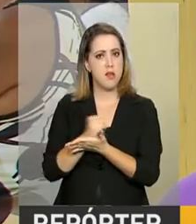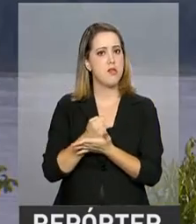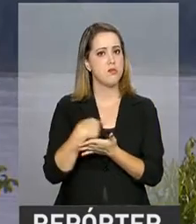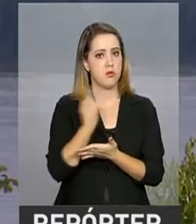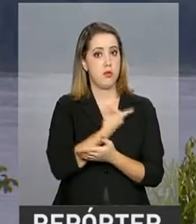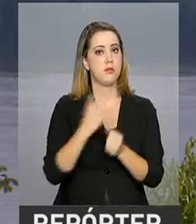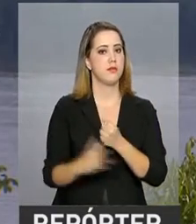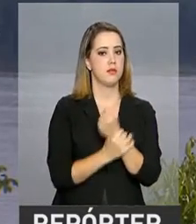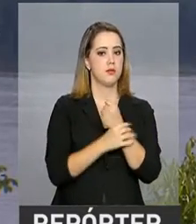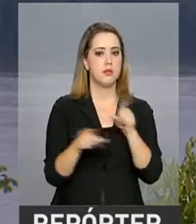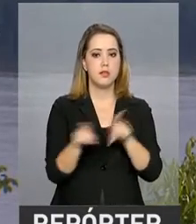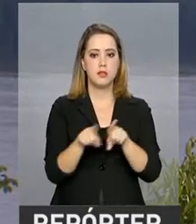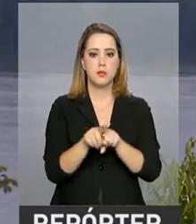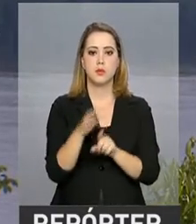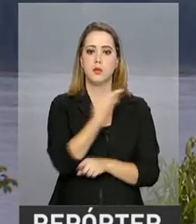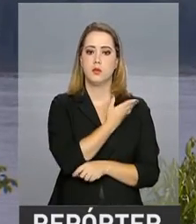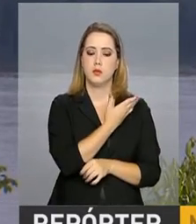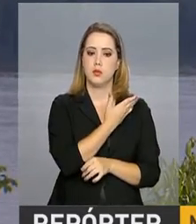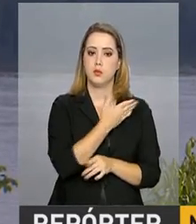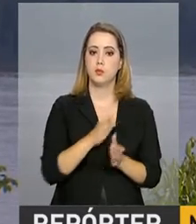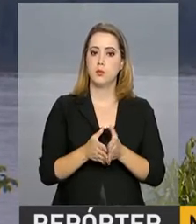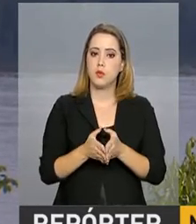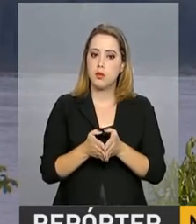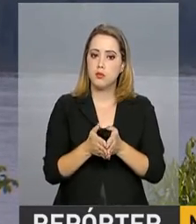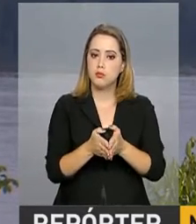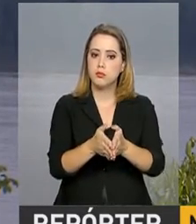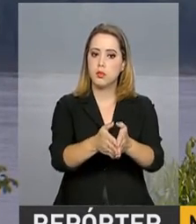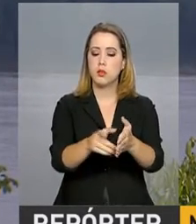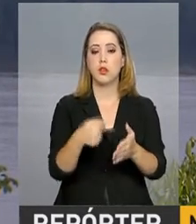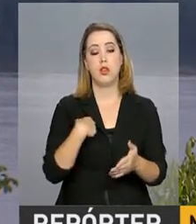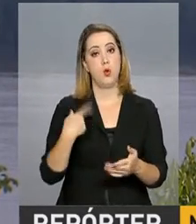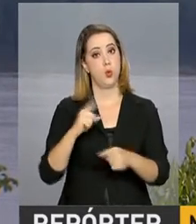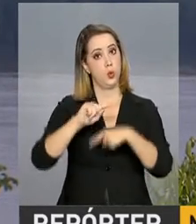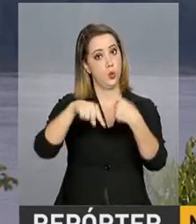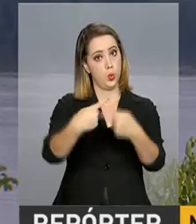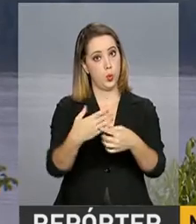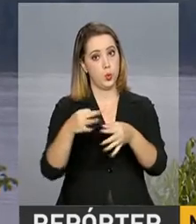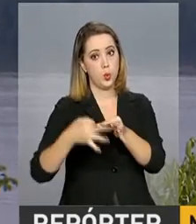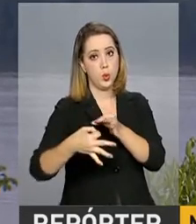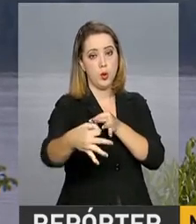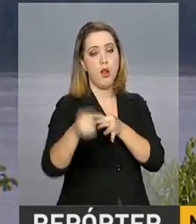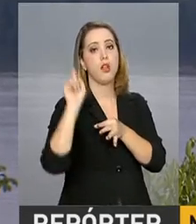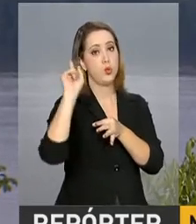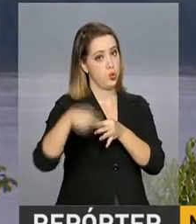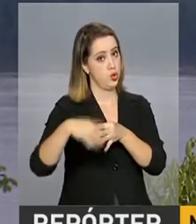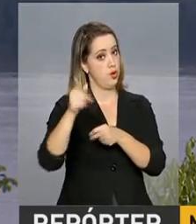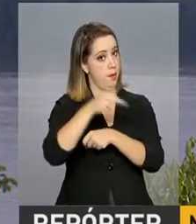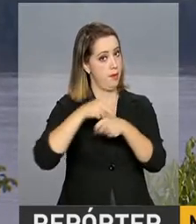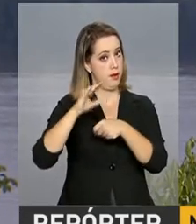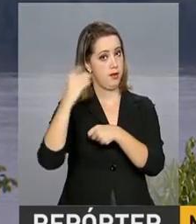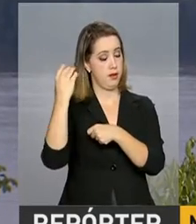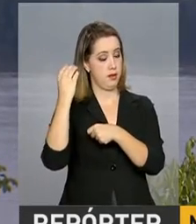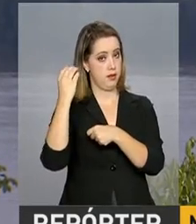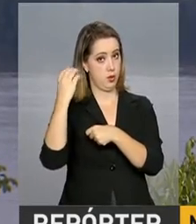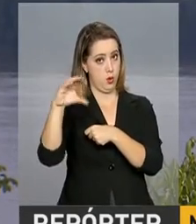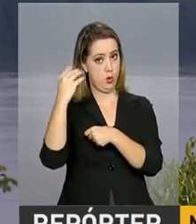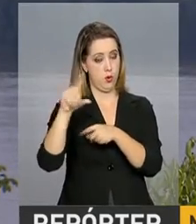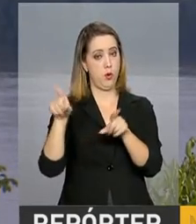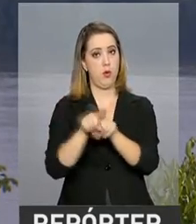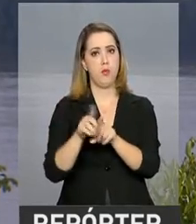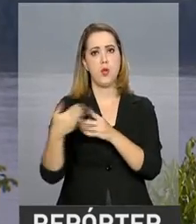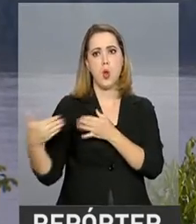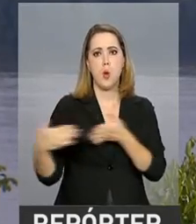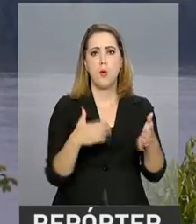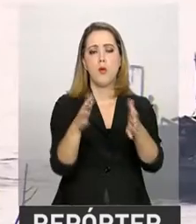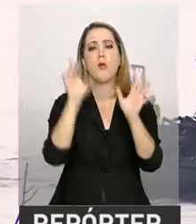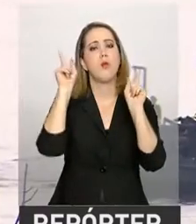também. Aquele é o rio Japurá. Do outro lado já é território colombiano. O rio é uma das principais rotas do tráfico de drogas vindas do